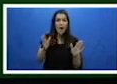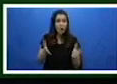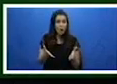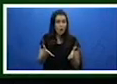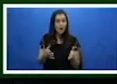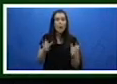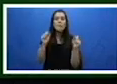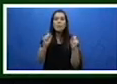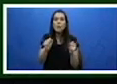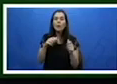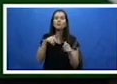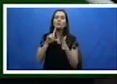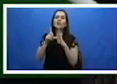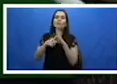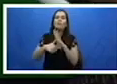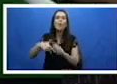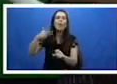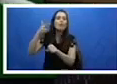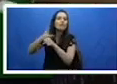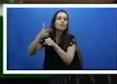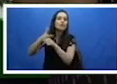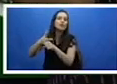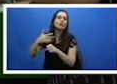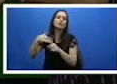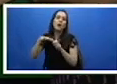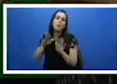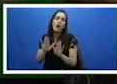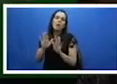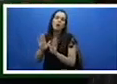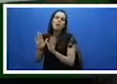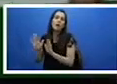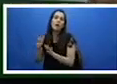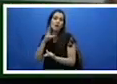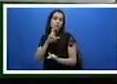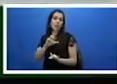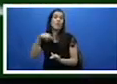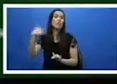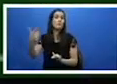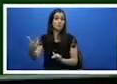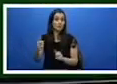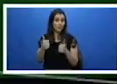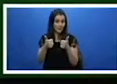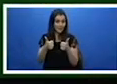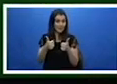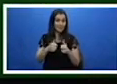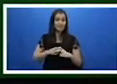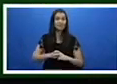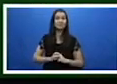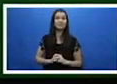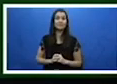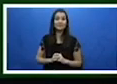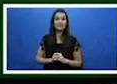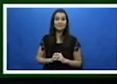você pode assistir a videoaula novamente e responder depois, ok?